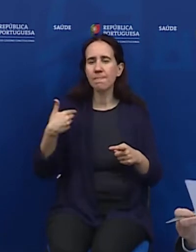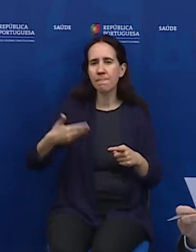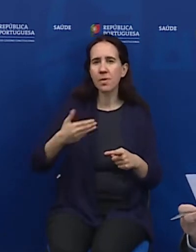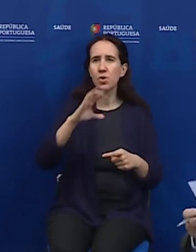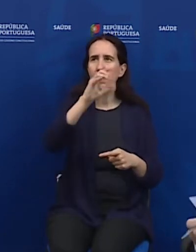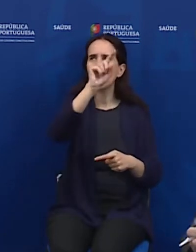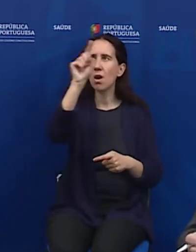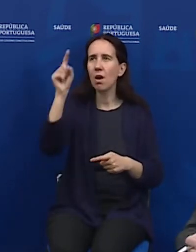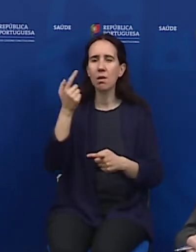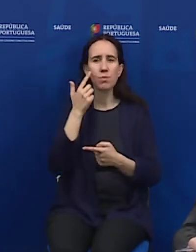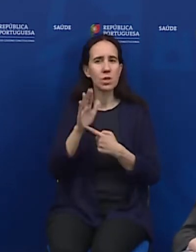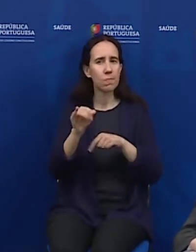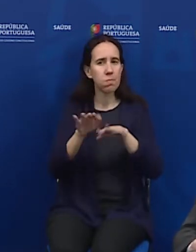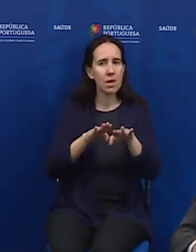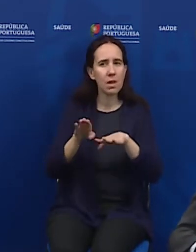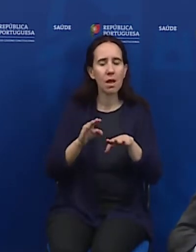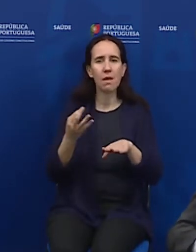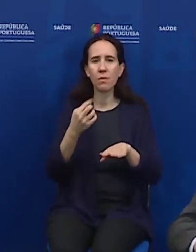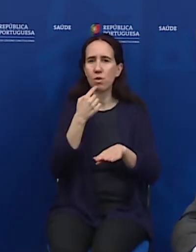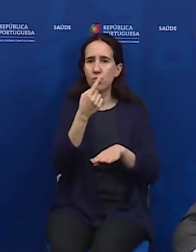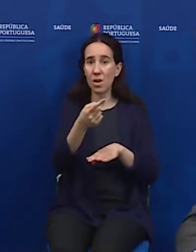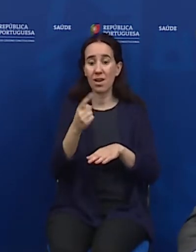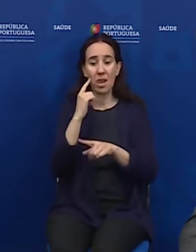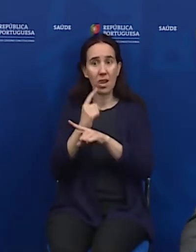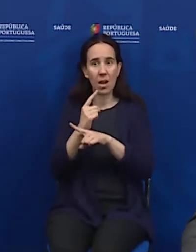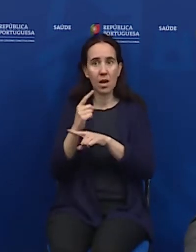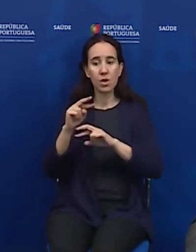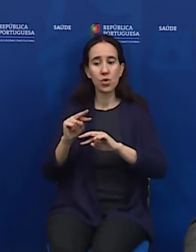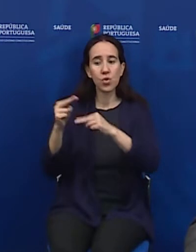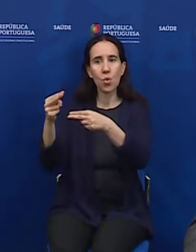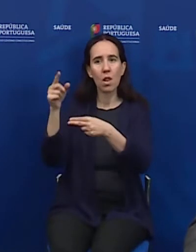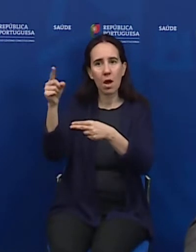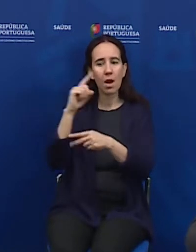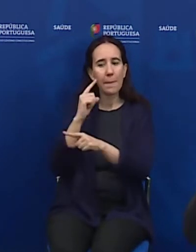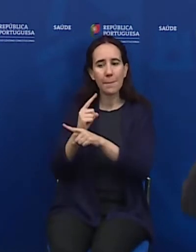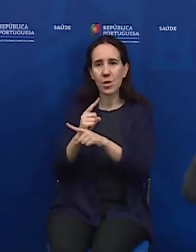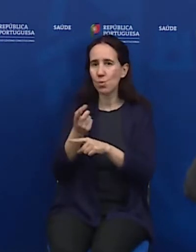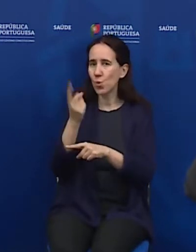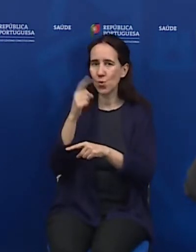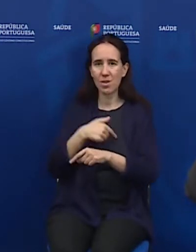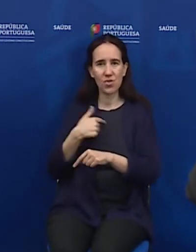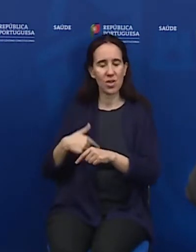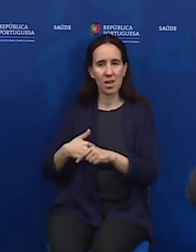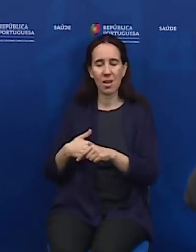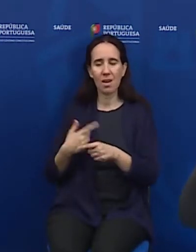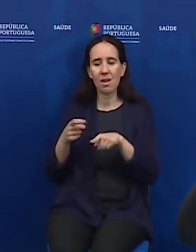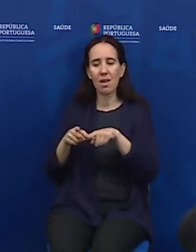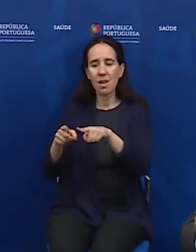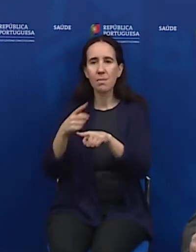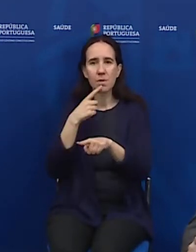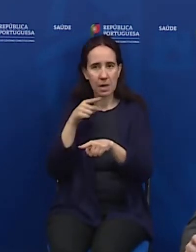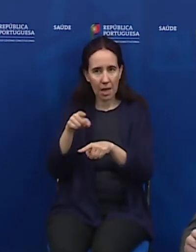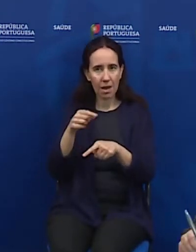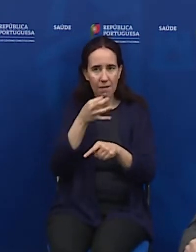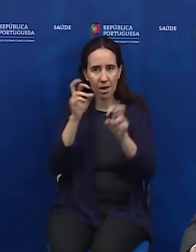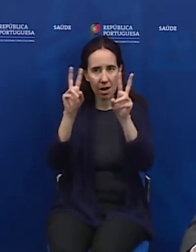noutros países, por exemplo, a Itália, que tem dito que a estirpe que chegou até lá não era a mesma da China, e portanto gostaria de perceber se é isso que